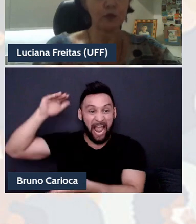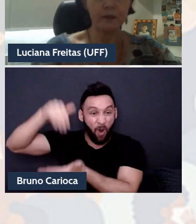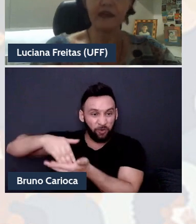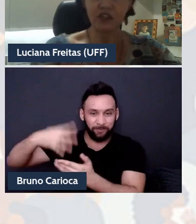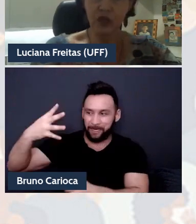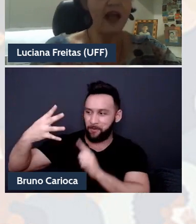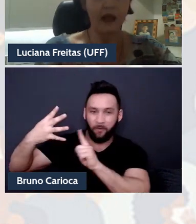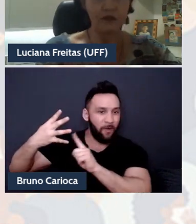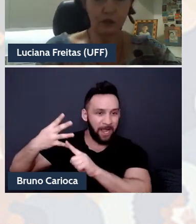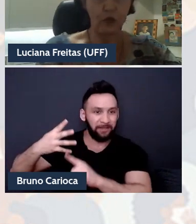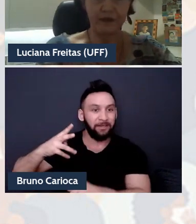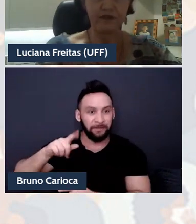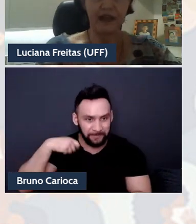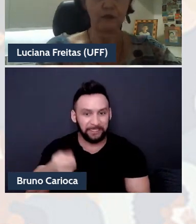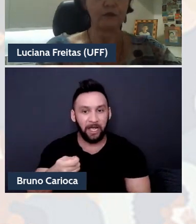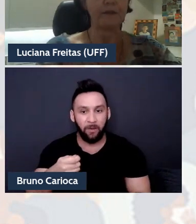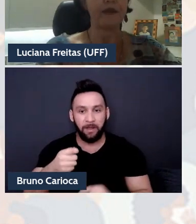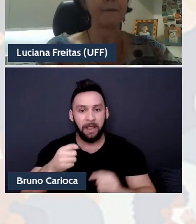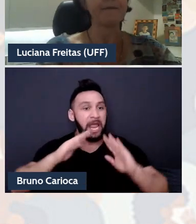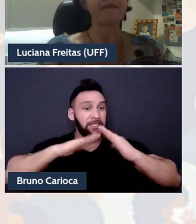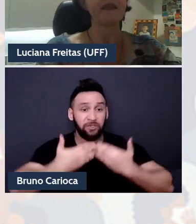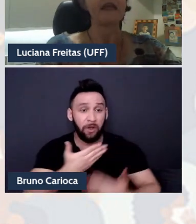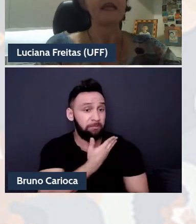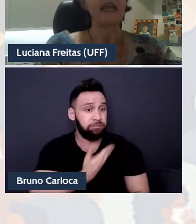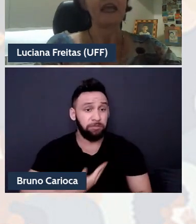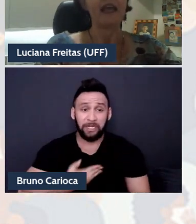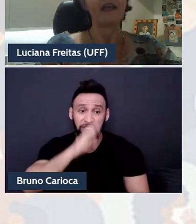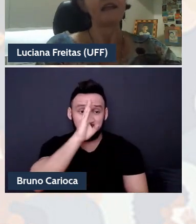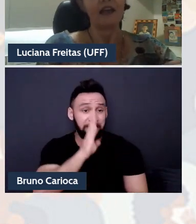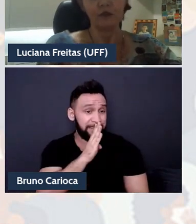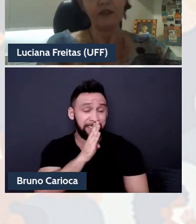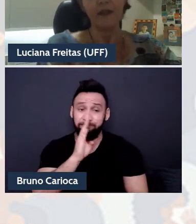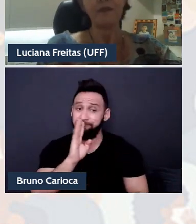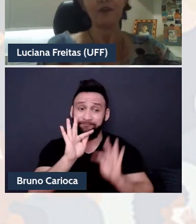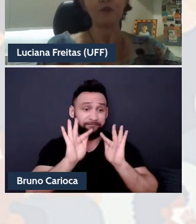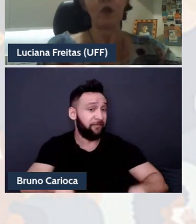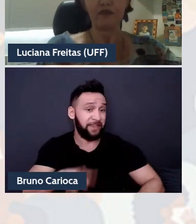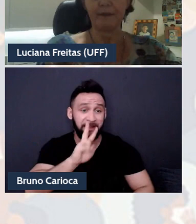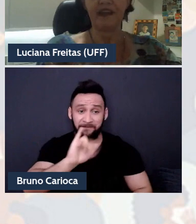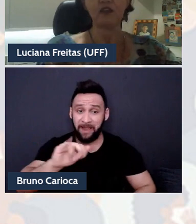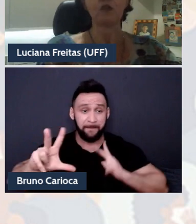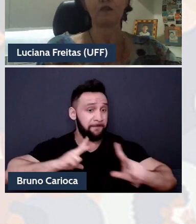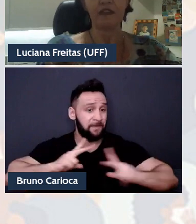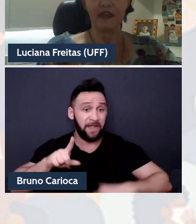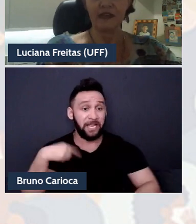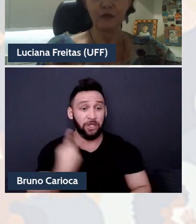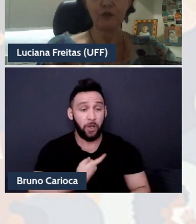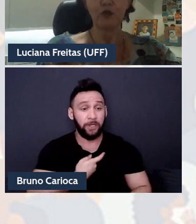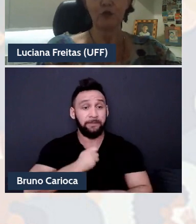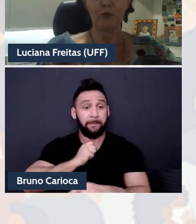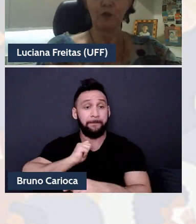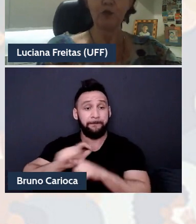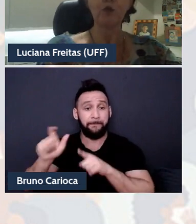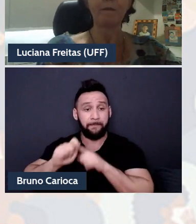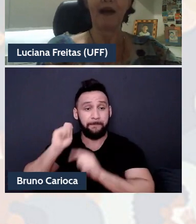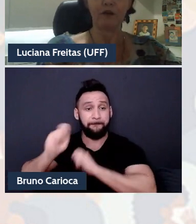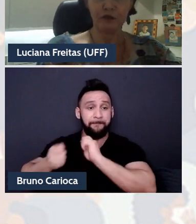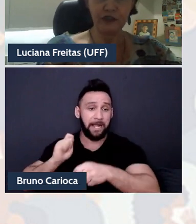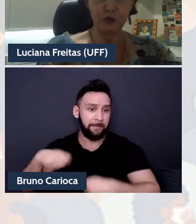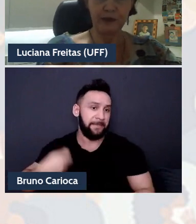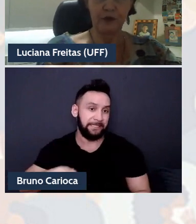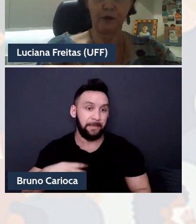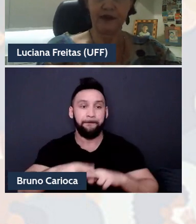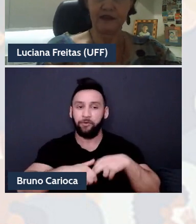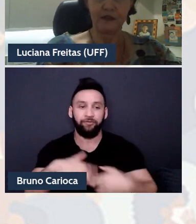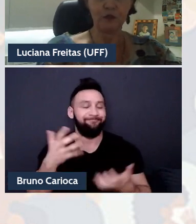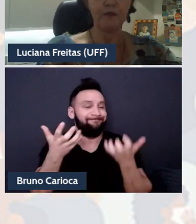escolas públicas ao setor privado. E aí eu termino novamente convidando todo mundo para o